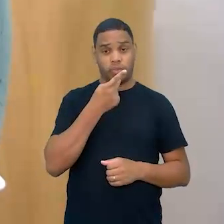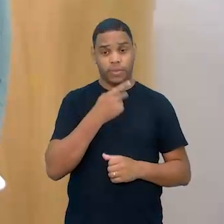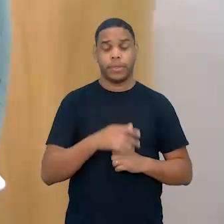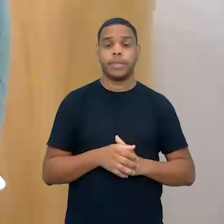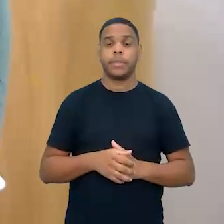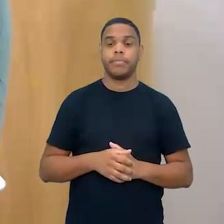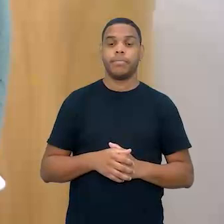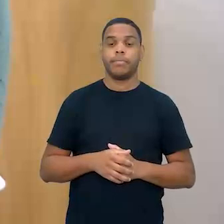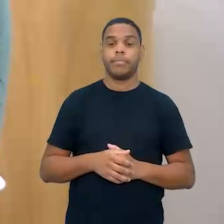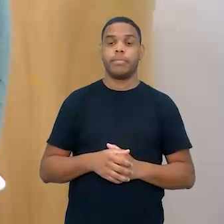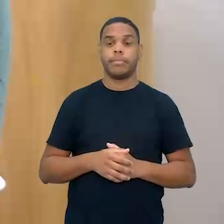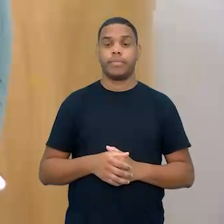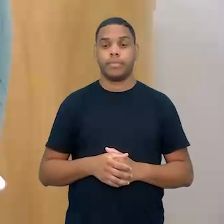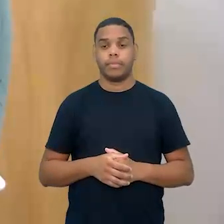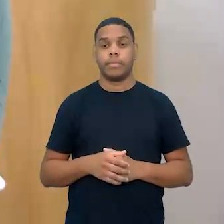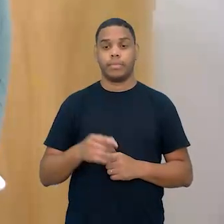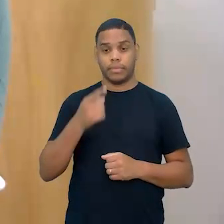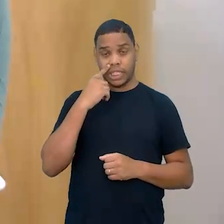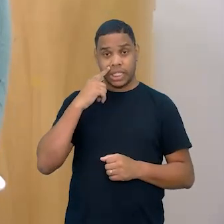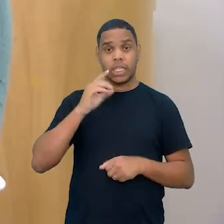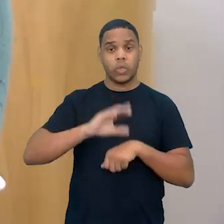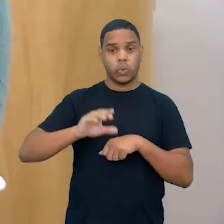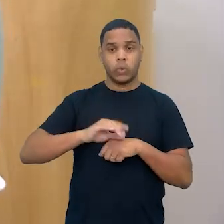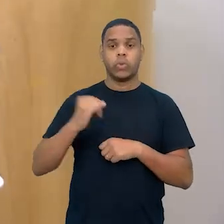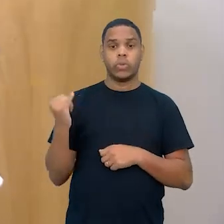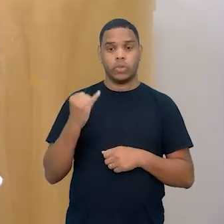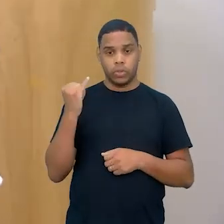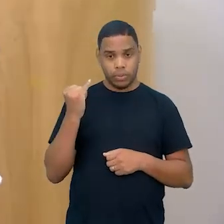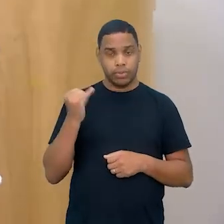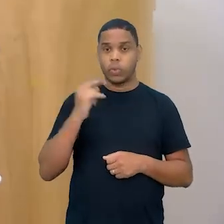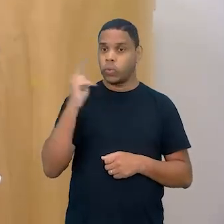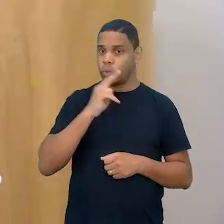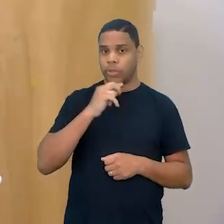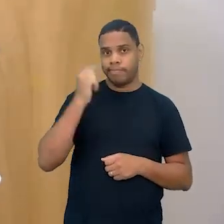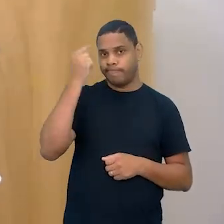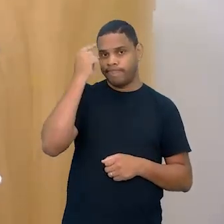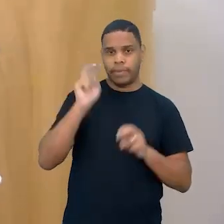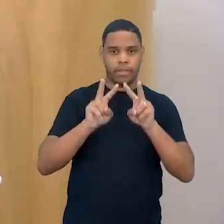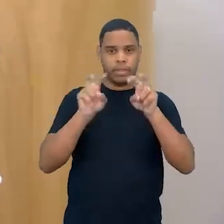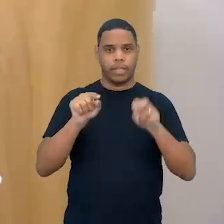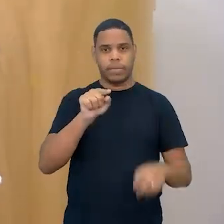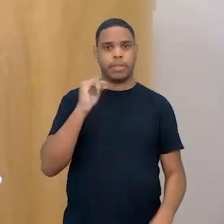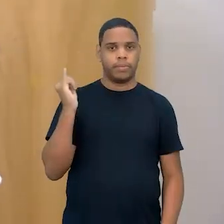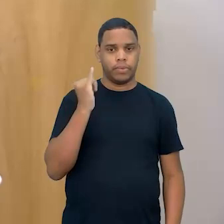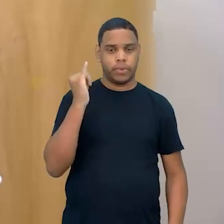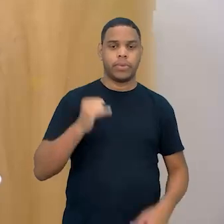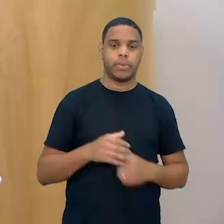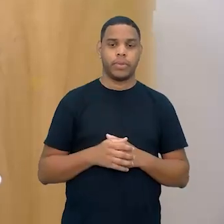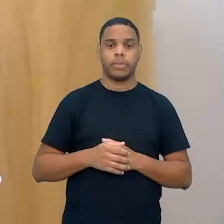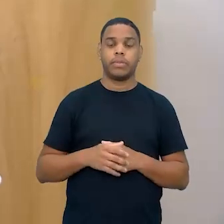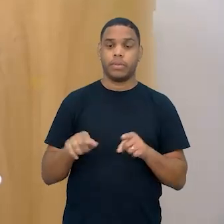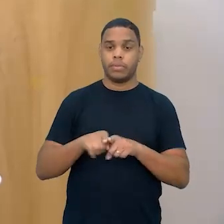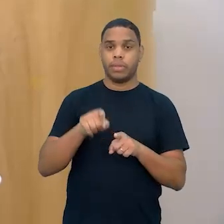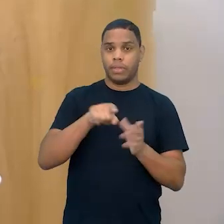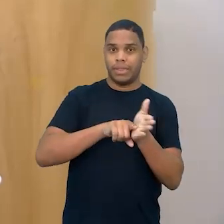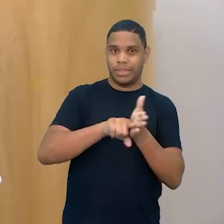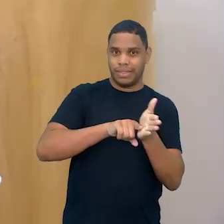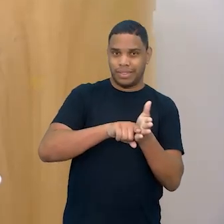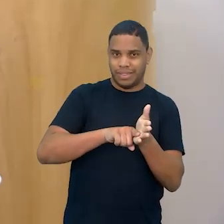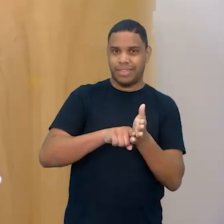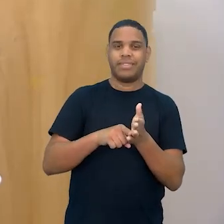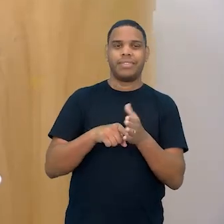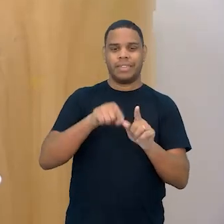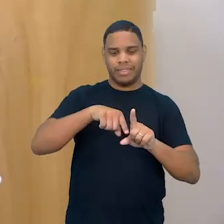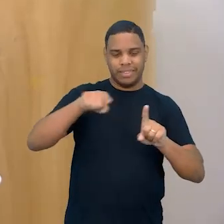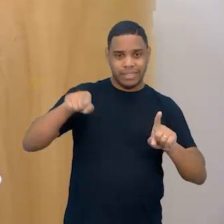que é uma formação necessária, uma formação urgente, um tema muito importante, que os dados que o Sérgio